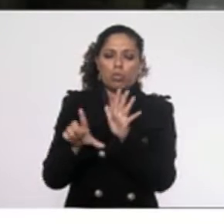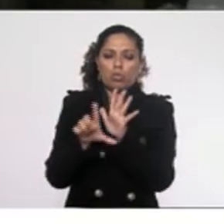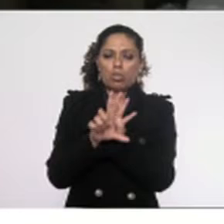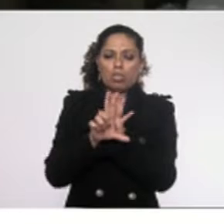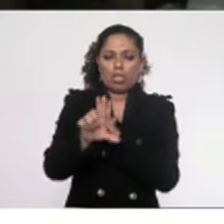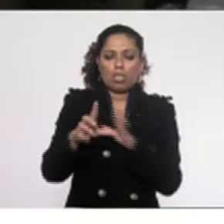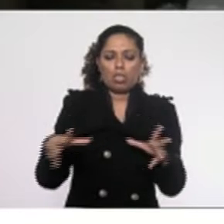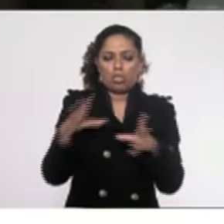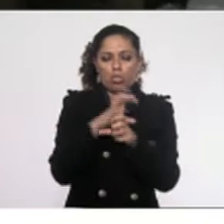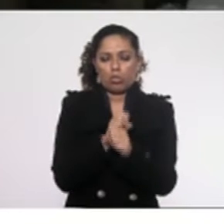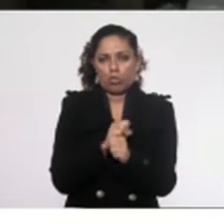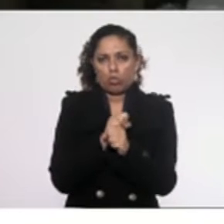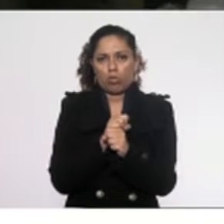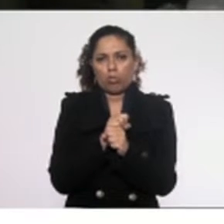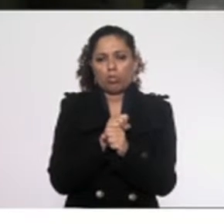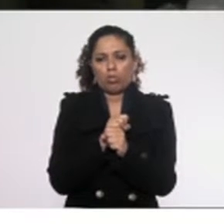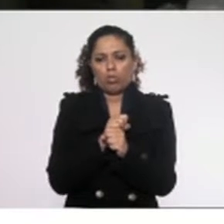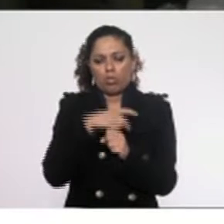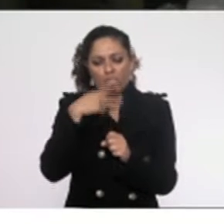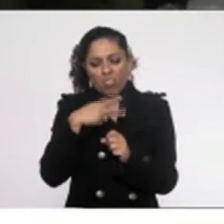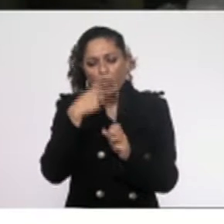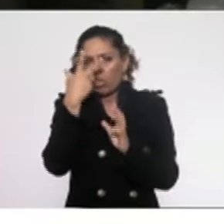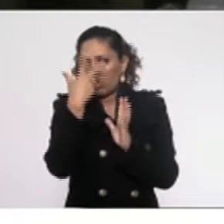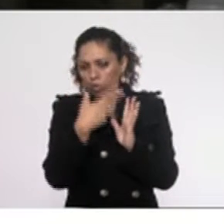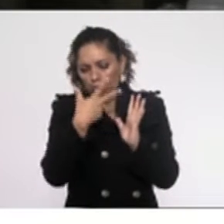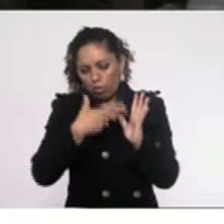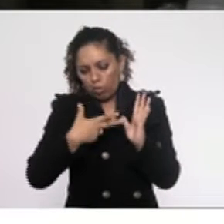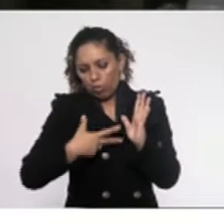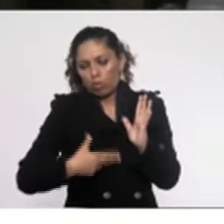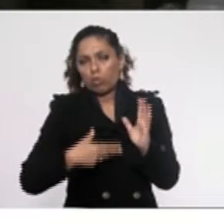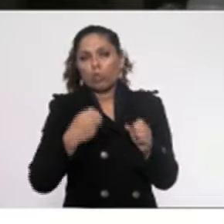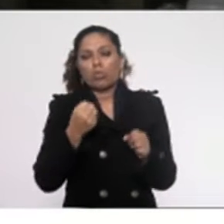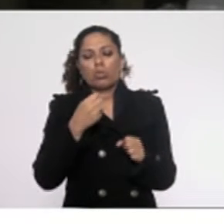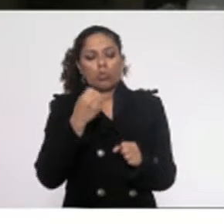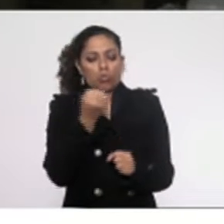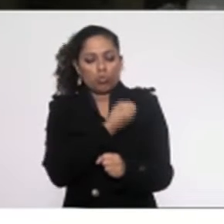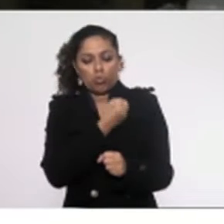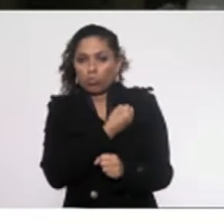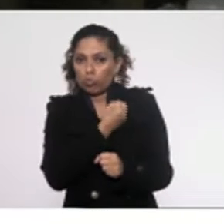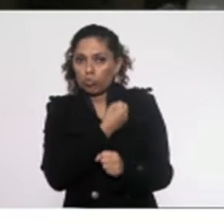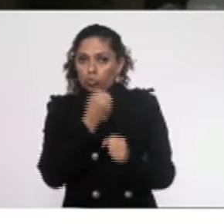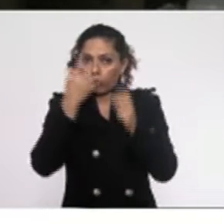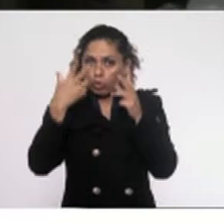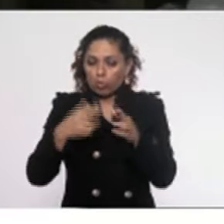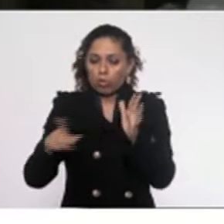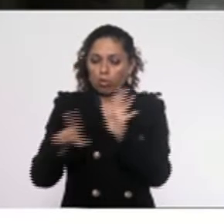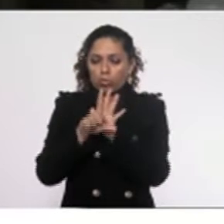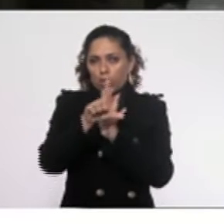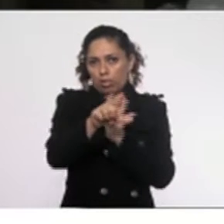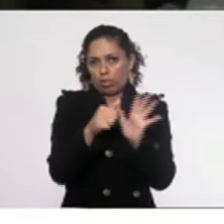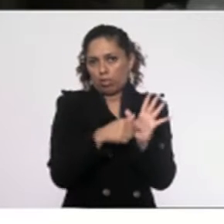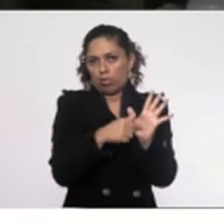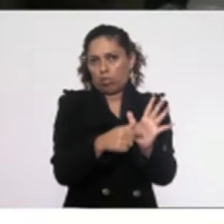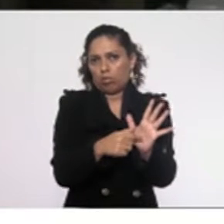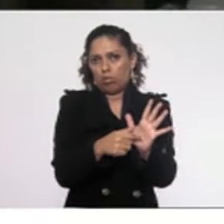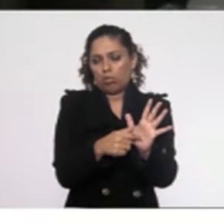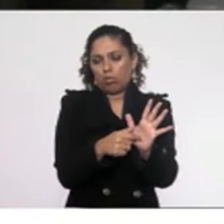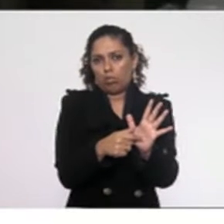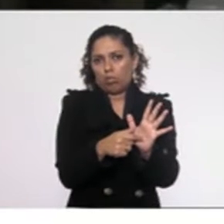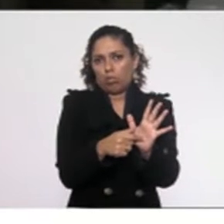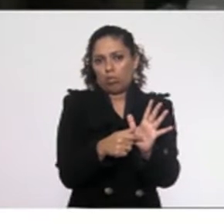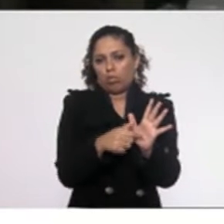repetindo, né? Eu incluí os dois incisos no texto da lei já existente.